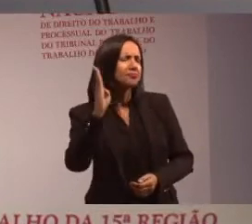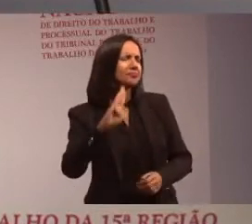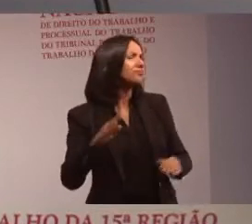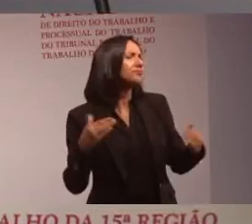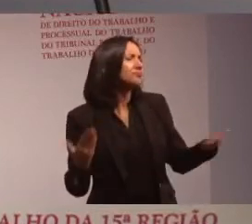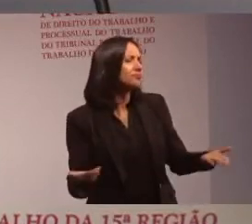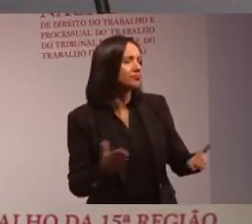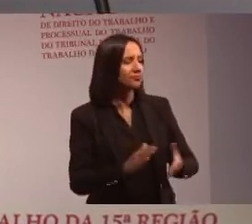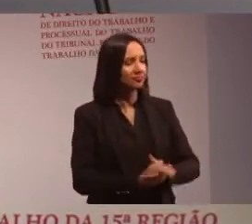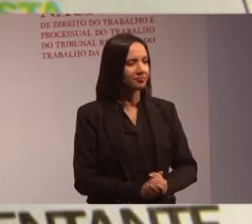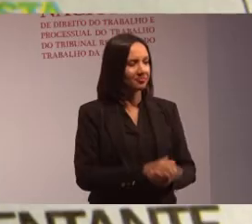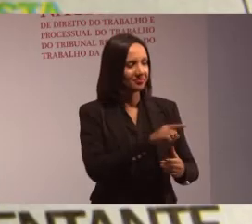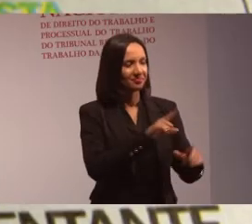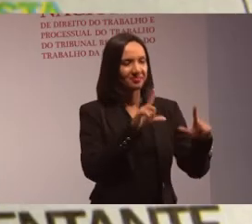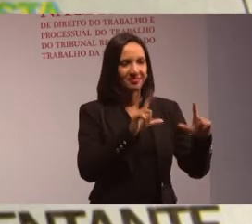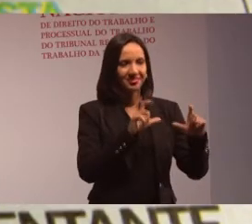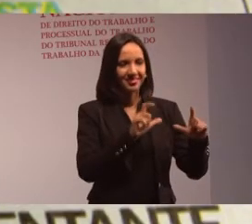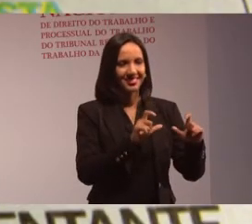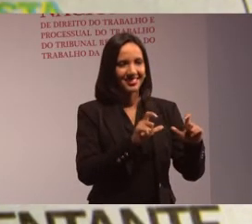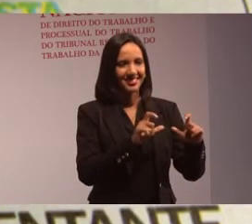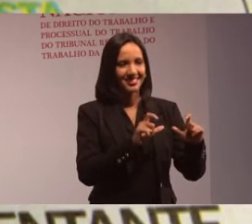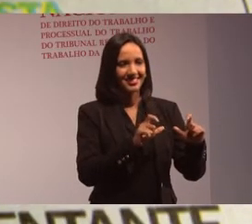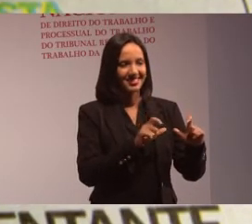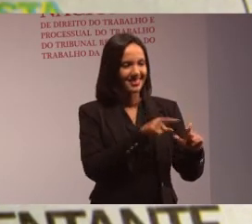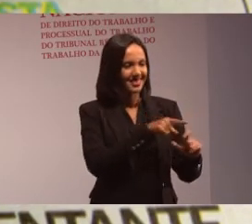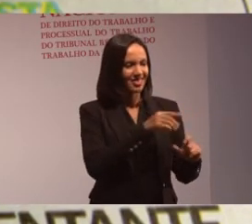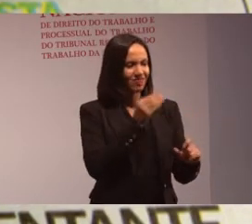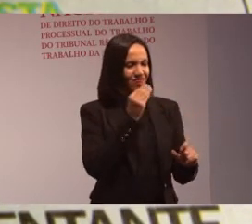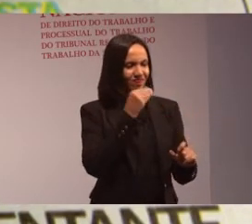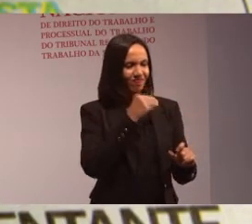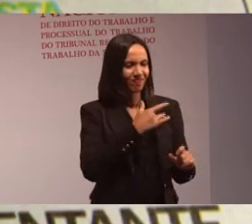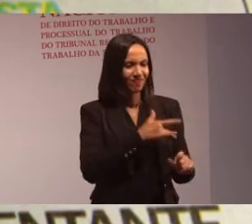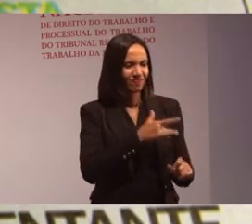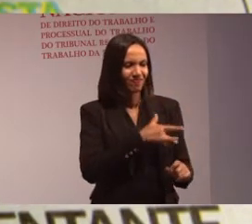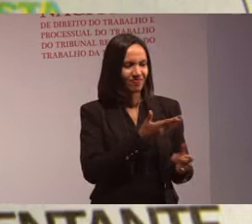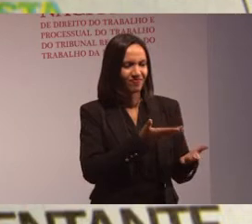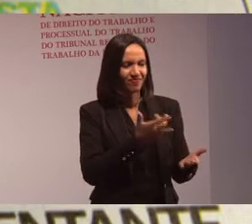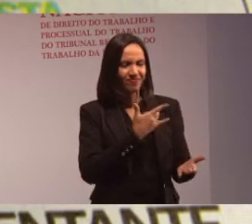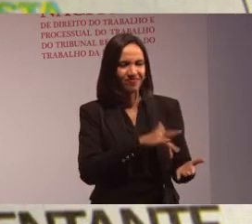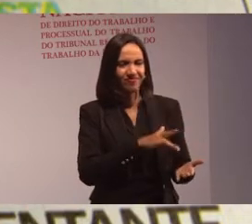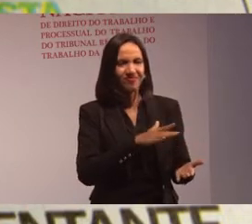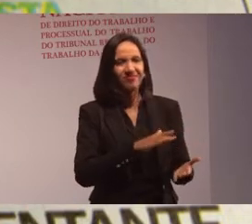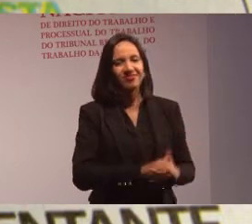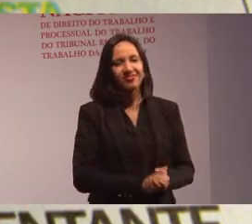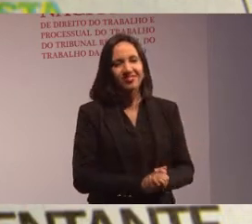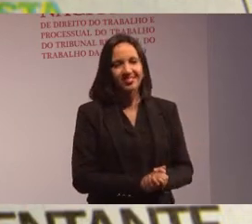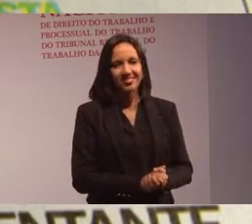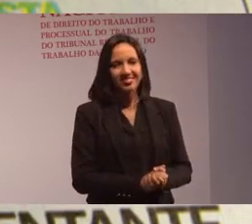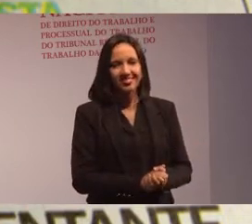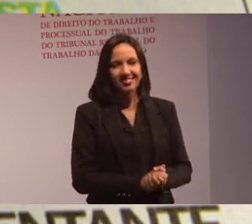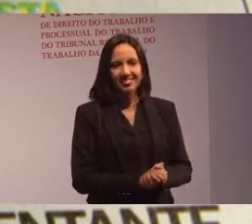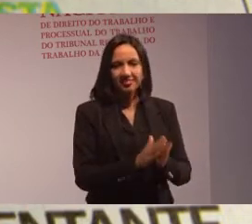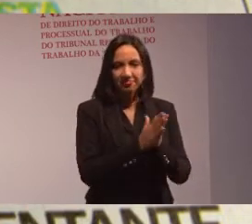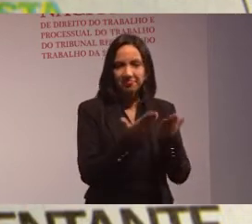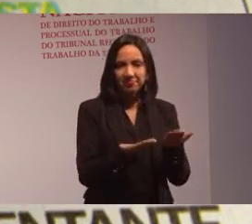Até trouxe essa foto, gente, essa carteira de trabalho está tão surradinha, né? Tadinha, até dó dela. Né? Aí eu trouxe